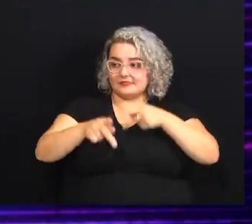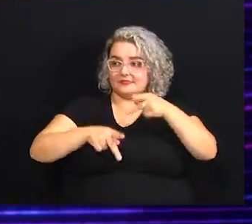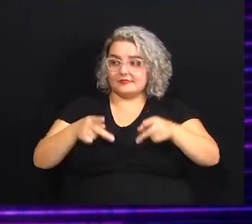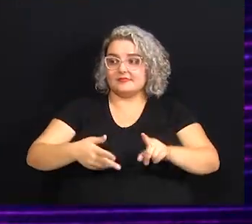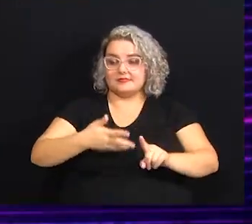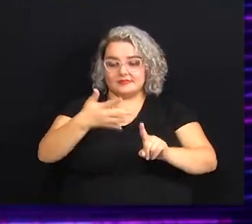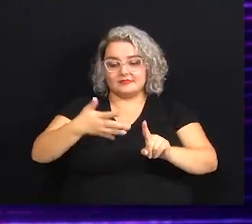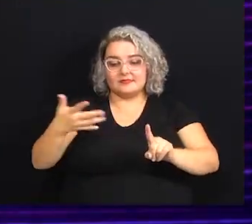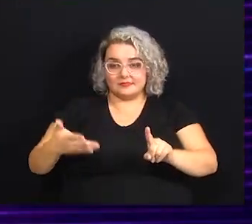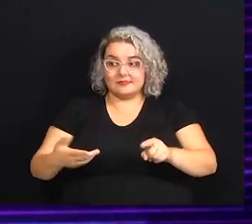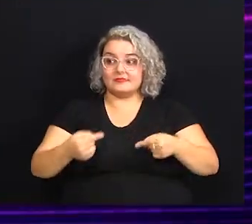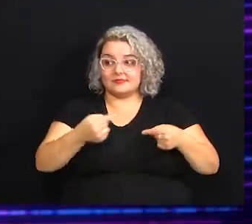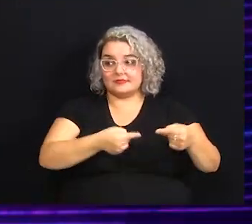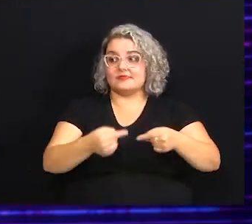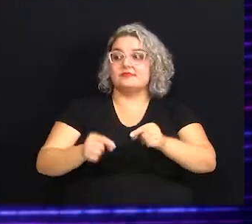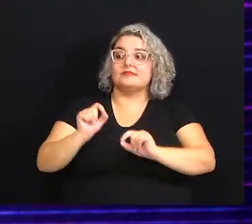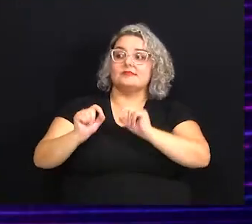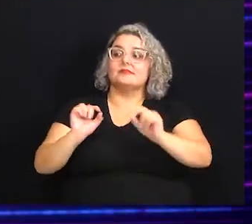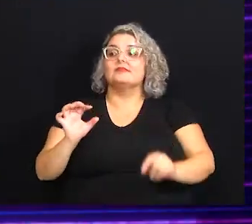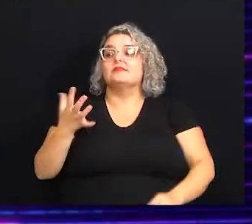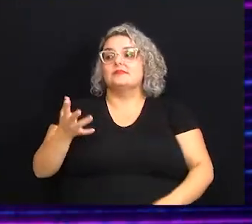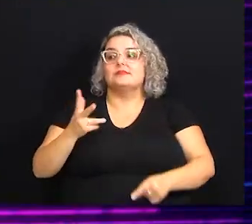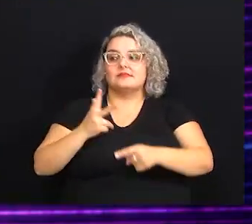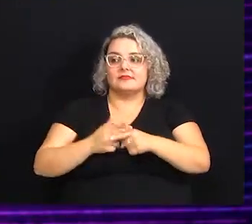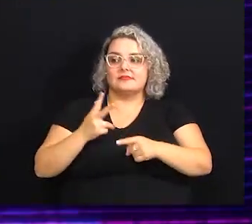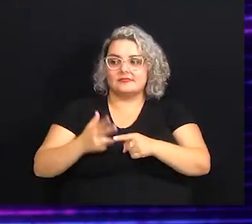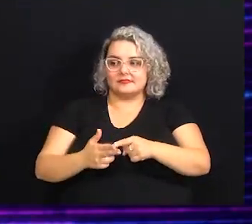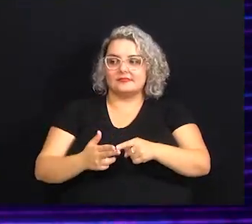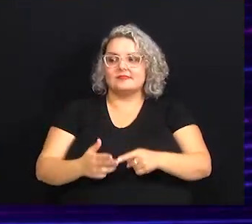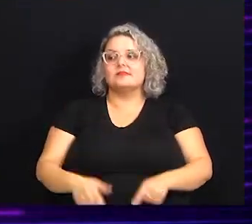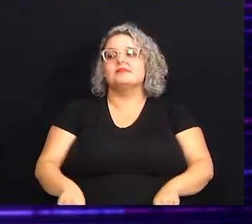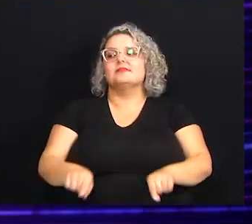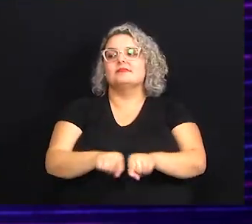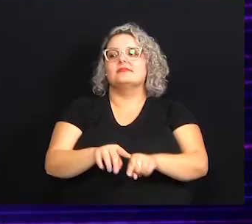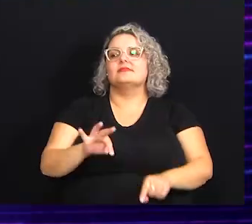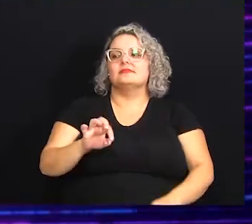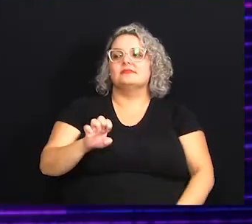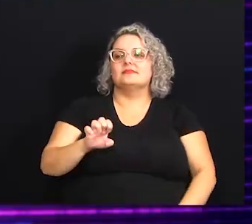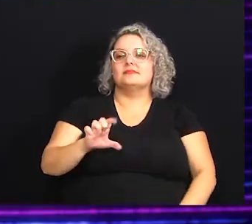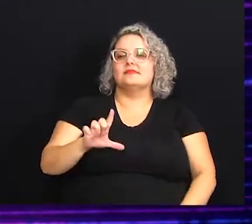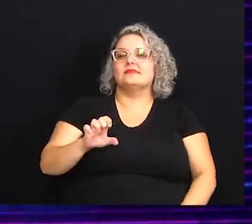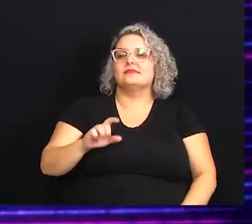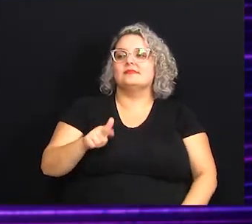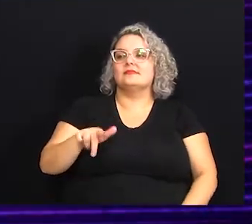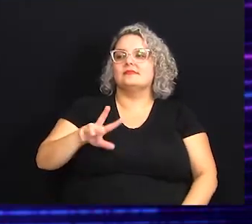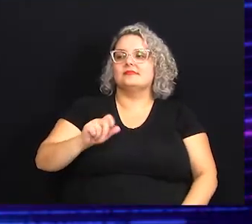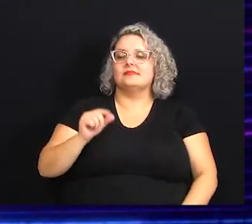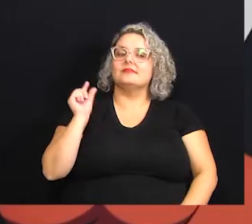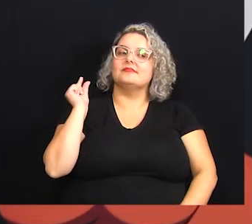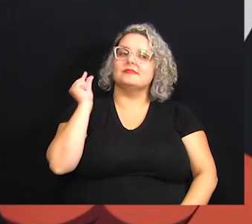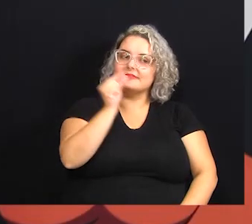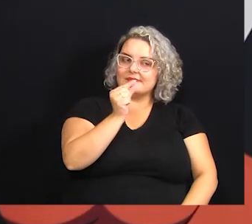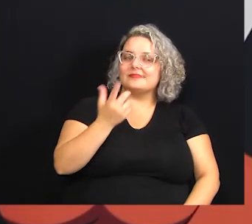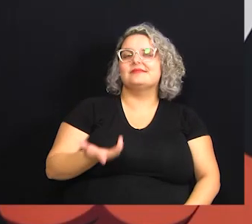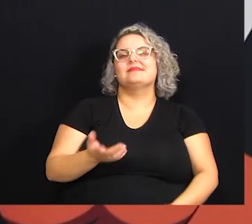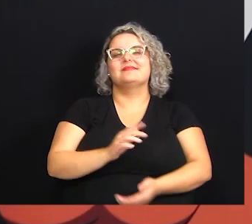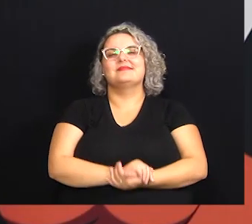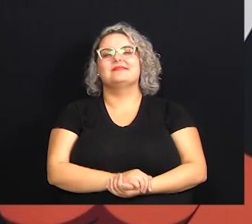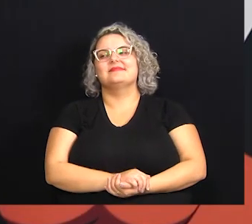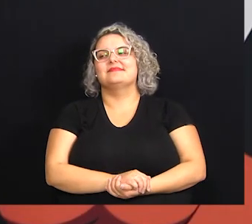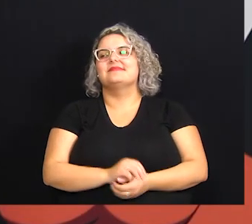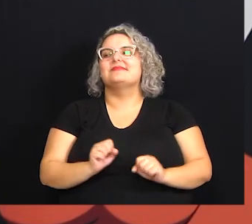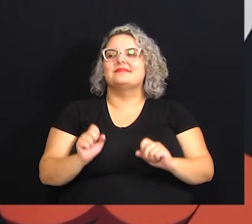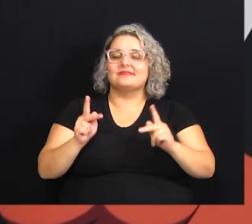uma discussão diária sobre isso, sobre o que está acontecendo nas séries. E o canal no Telegram que chama GoGoGoVica.